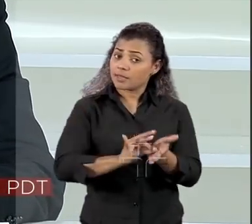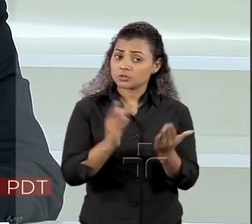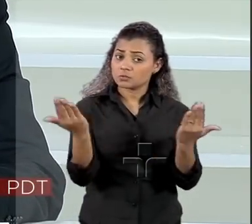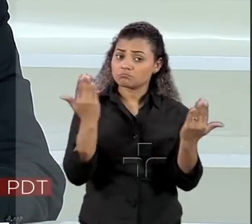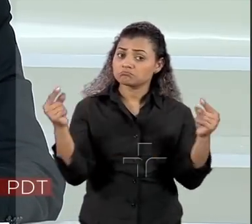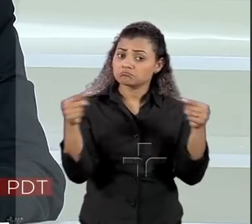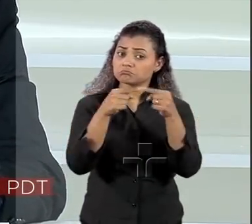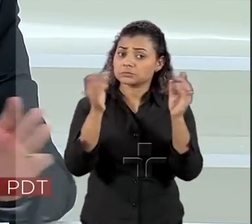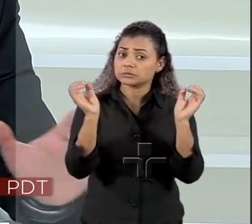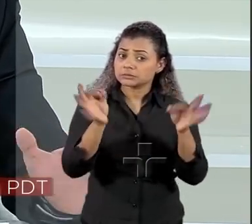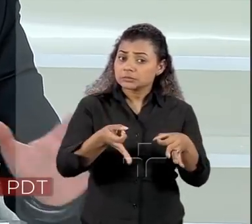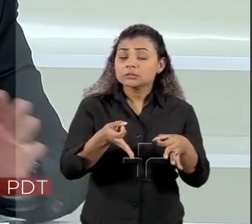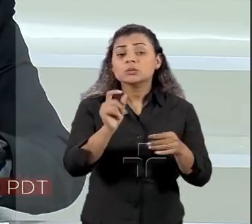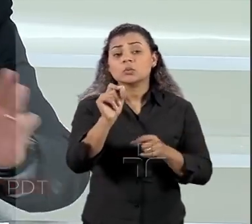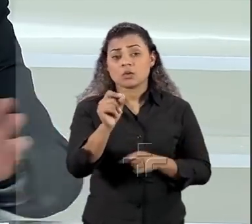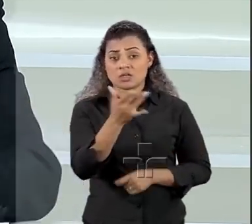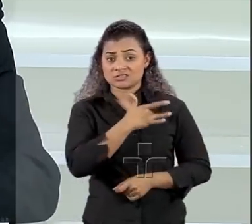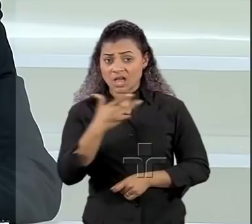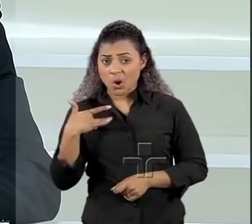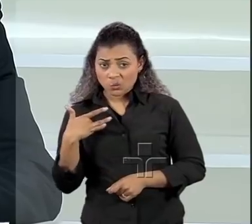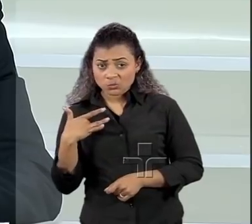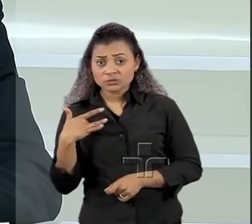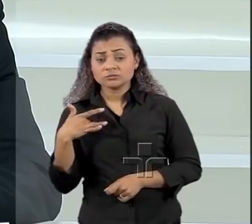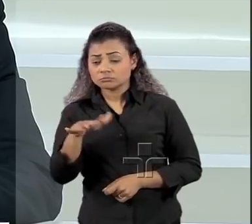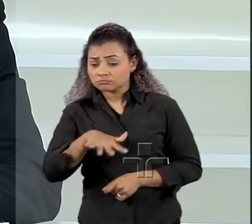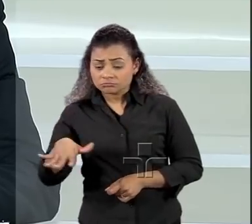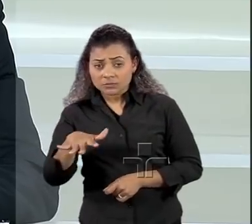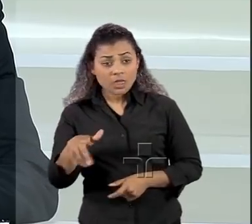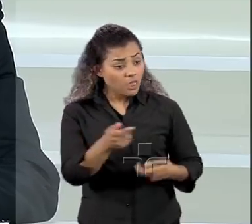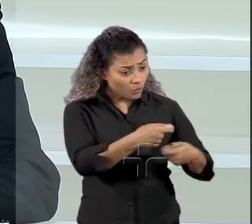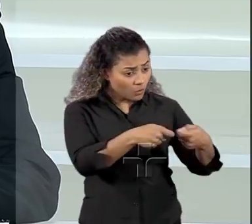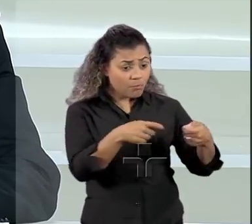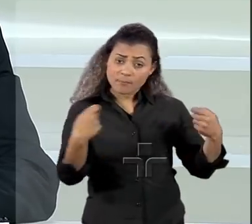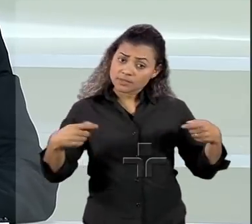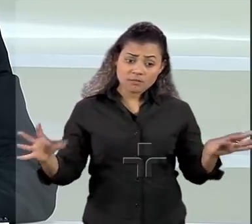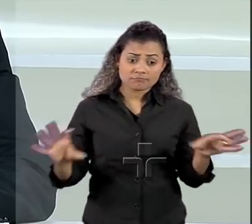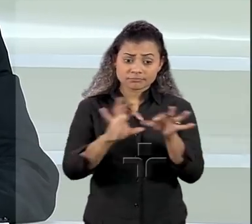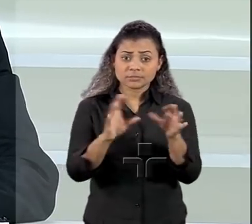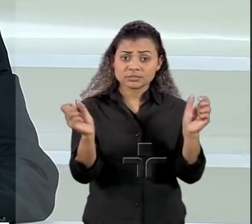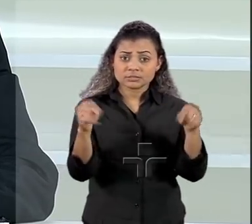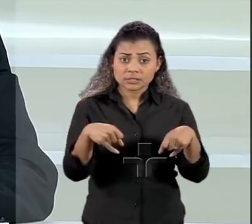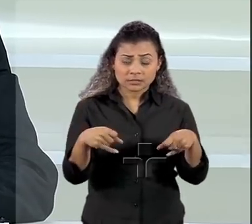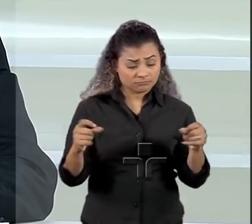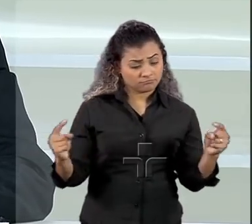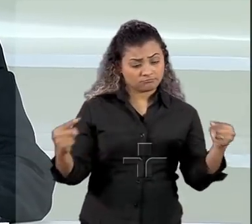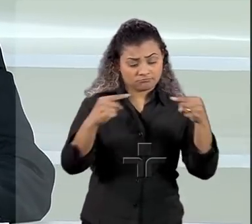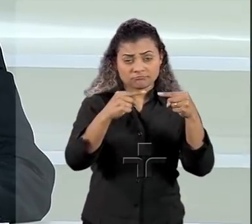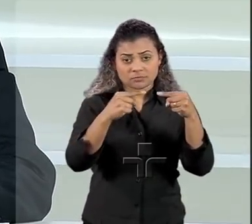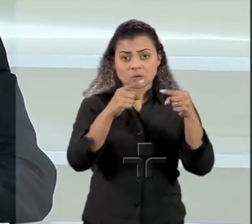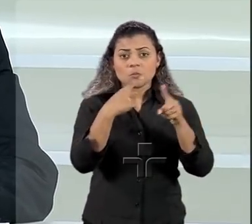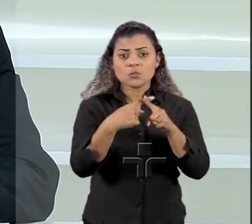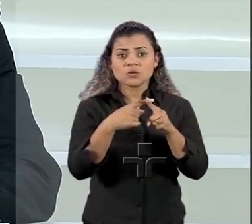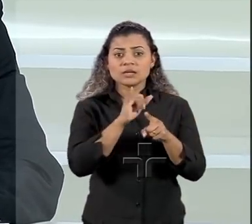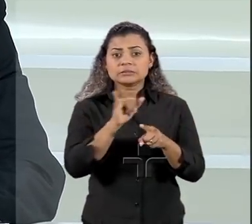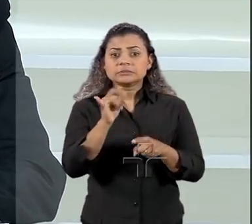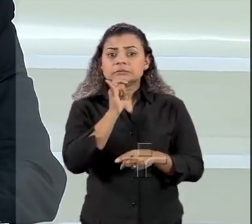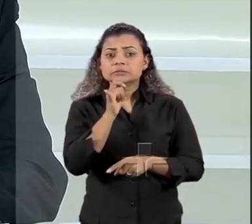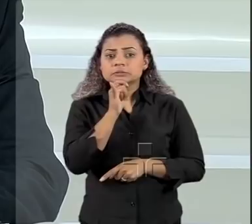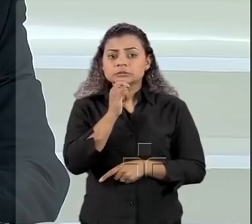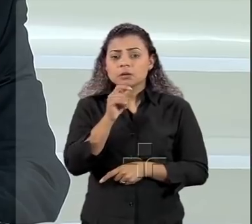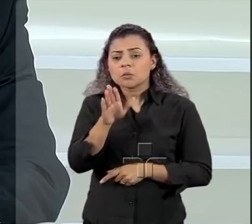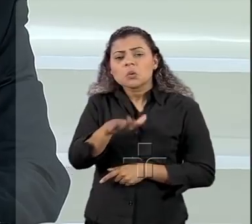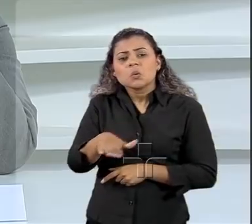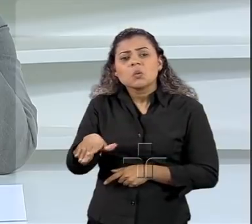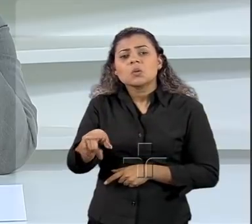adianta a gente desvincular a saúde desse debate da economia. É óbvio que a baixa condição